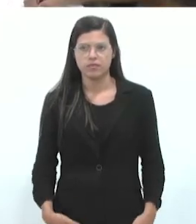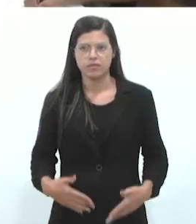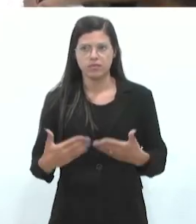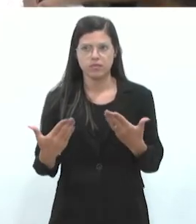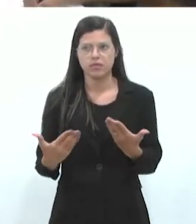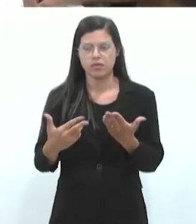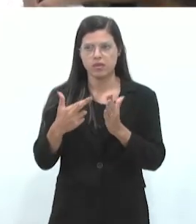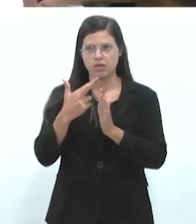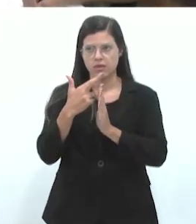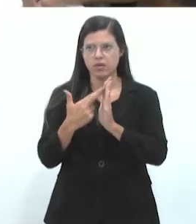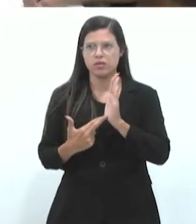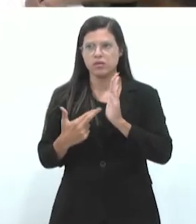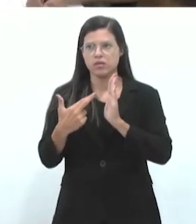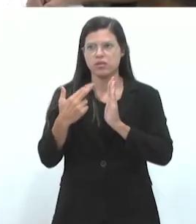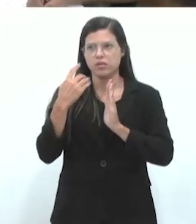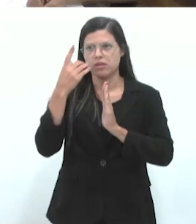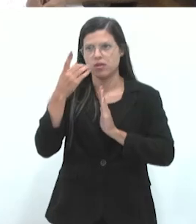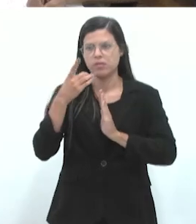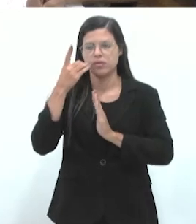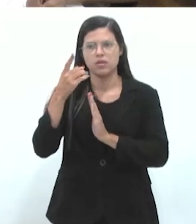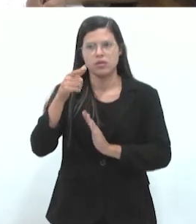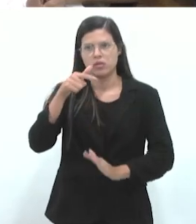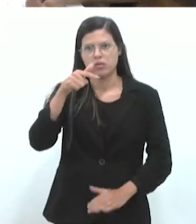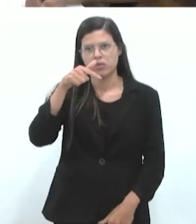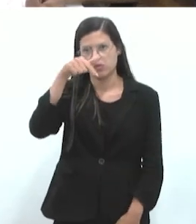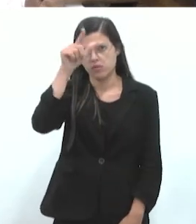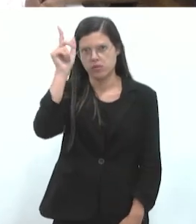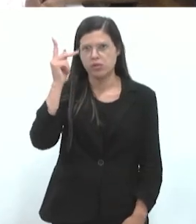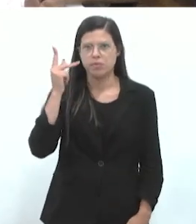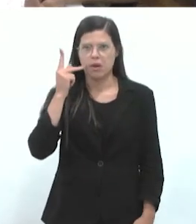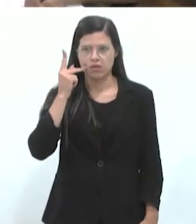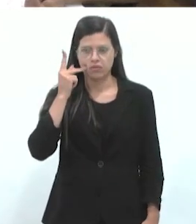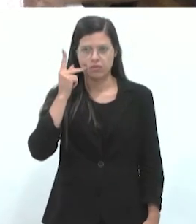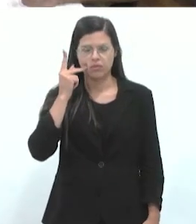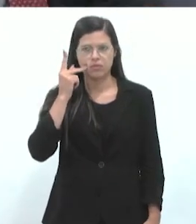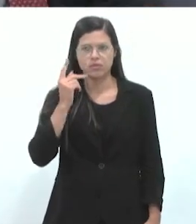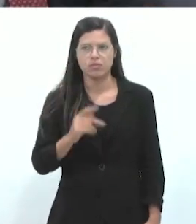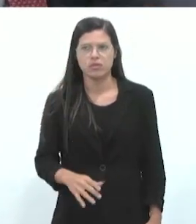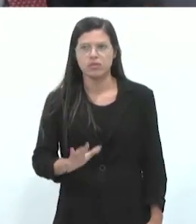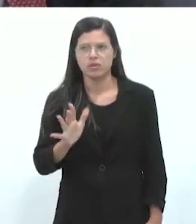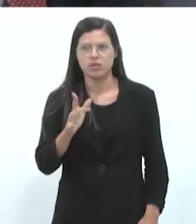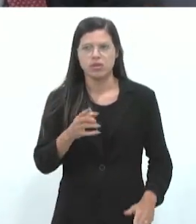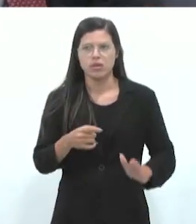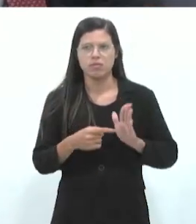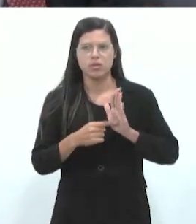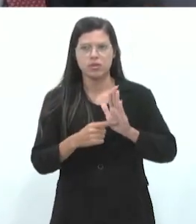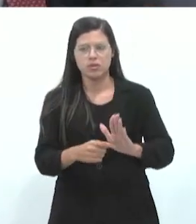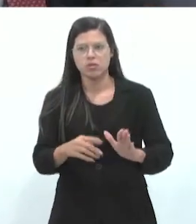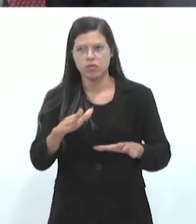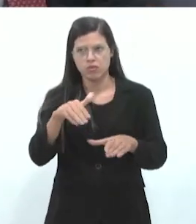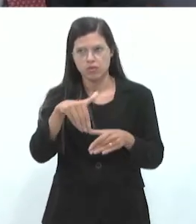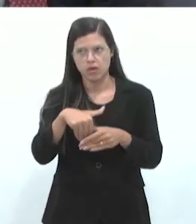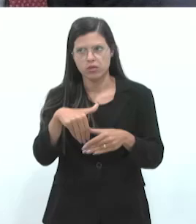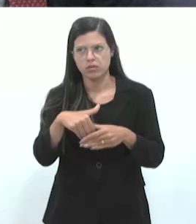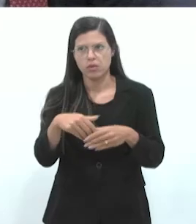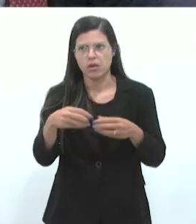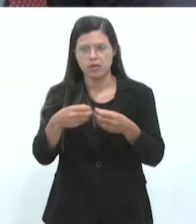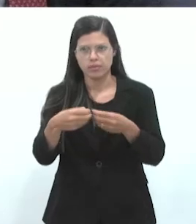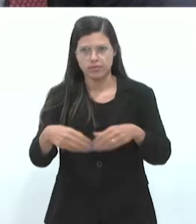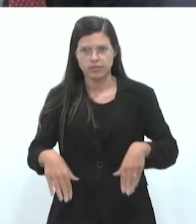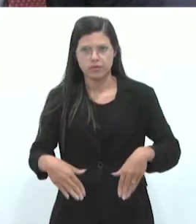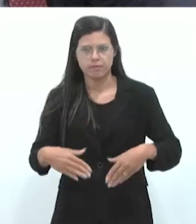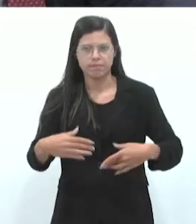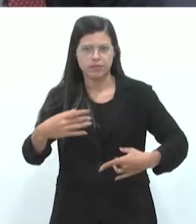para o deputado, redesignar o deputado Luiz Paulo como relator, que já apresentou o voto pela prejudicabilidade, em